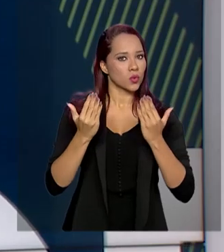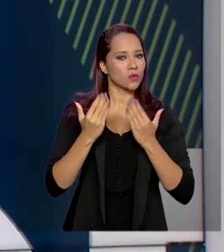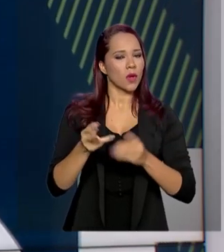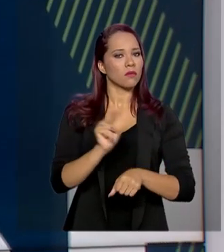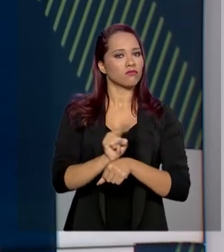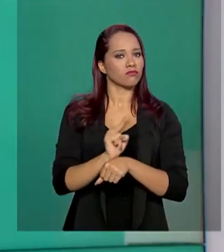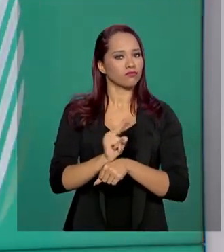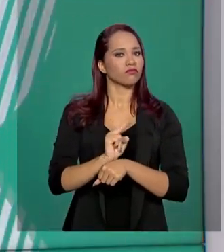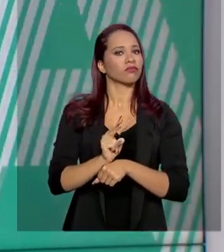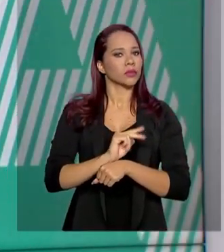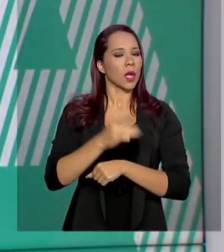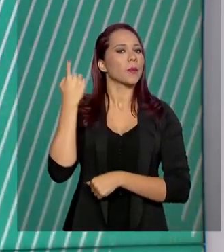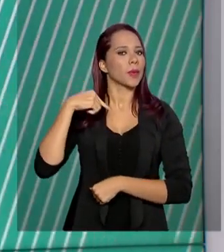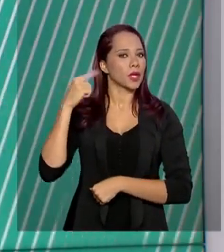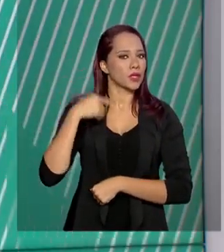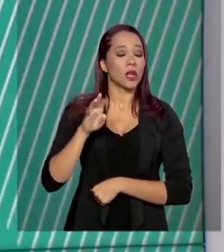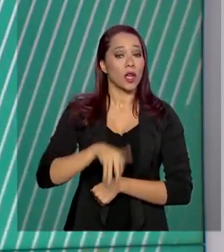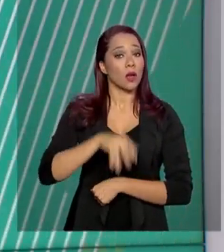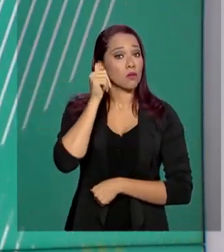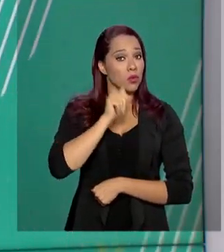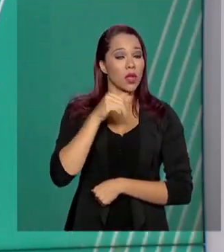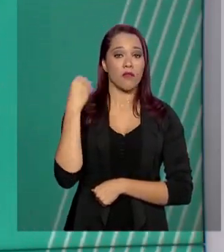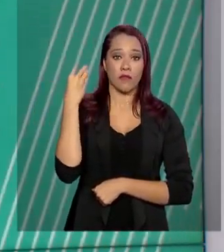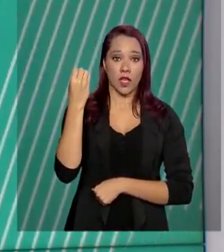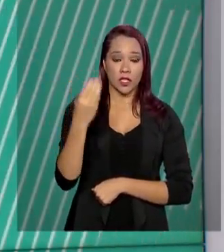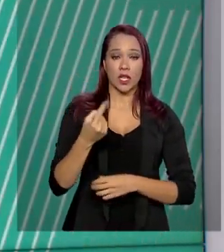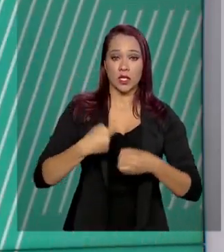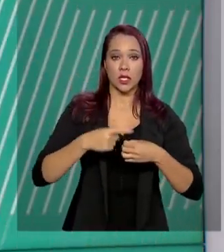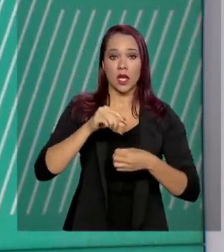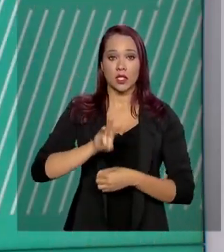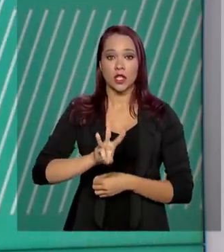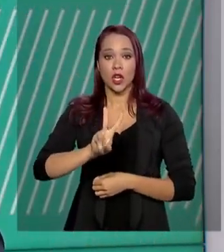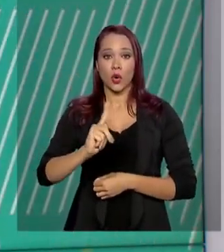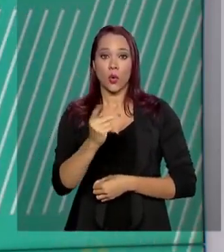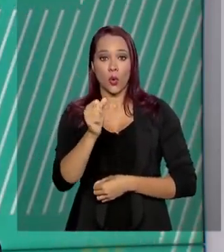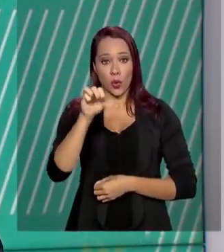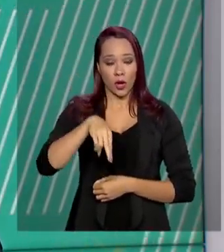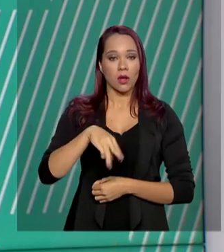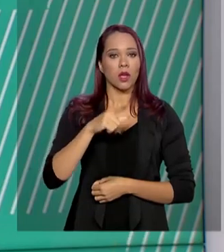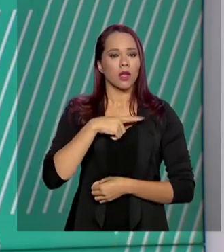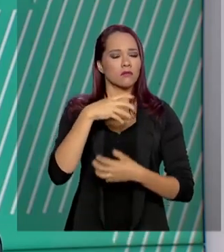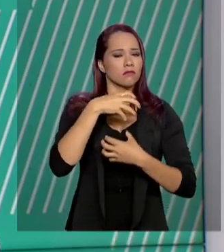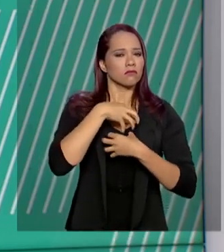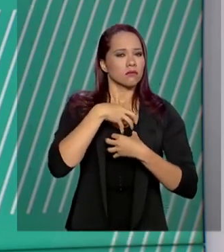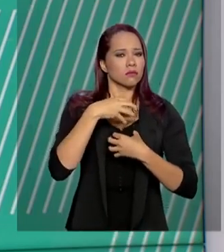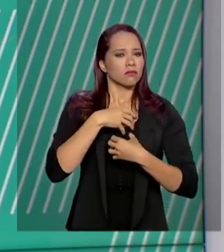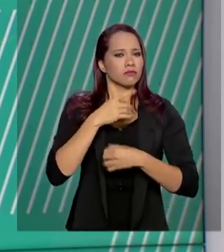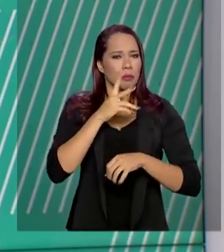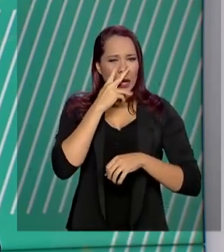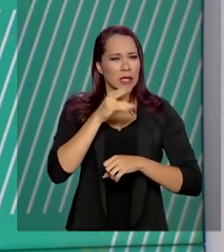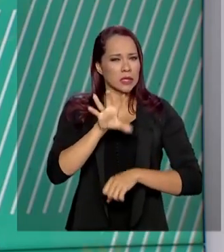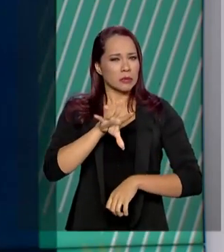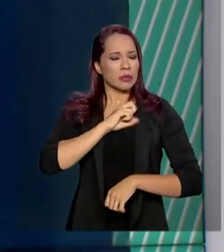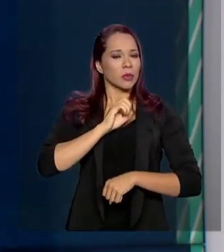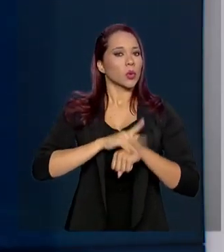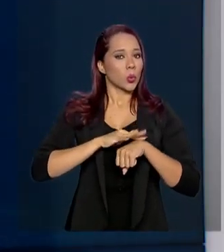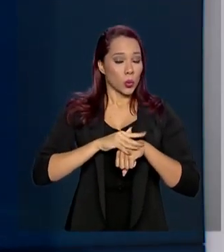monitorado em minas gerais trata-se de uma mulher que viajou para a cidade de hum hum e apresentou os sintomas compatíveis com a doença